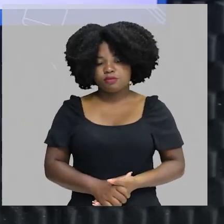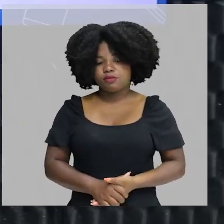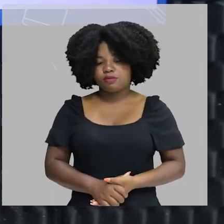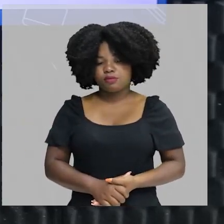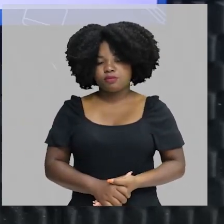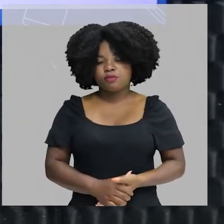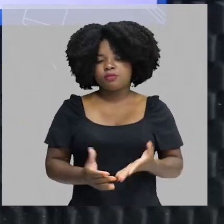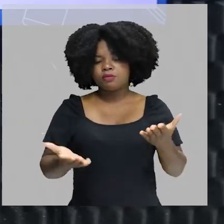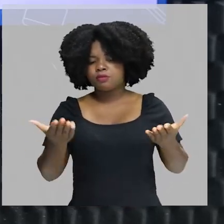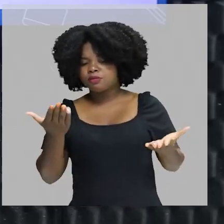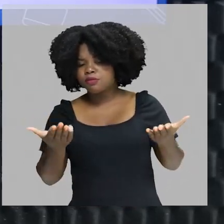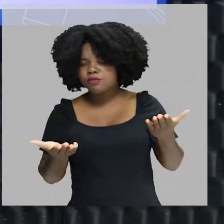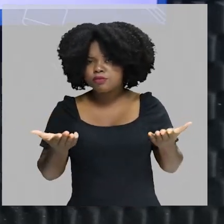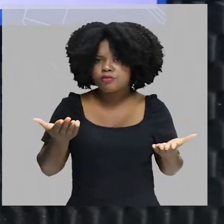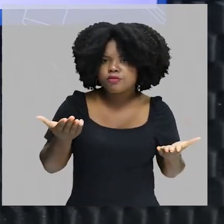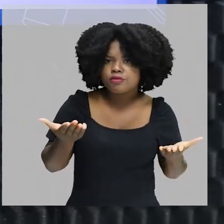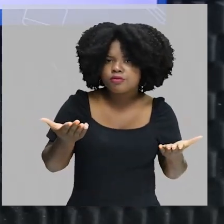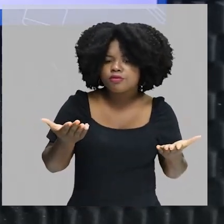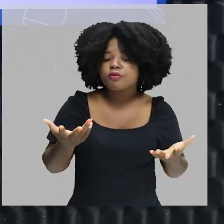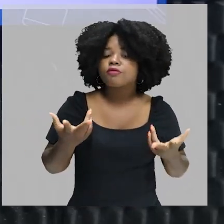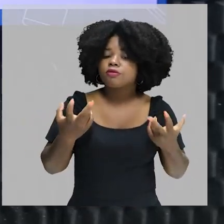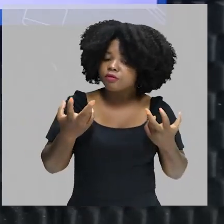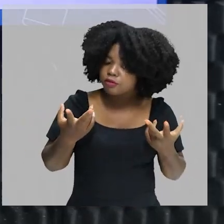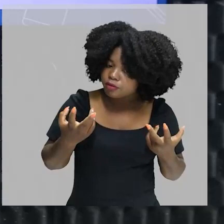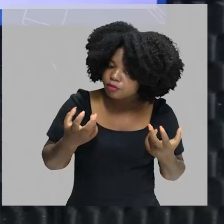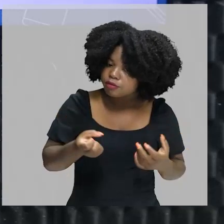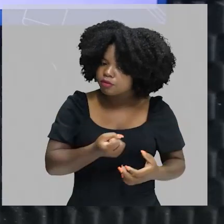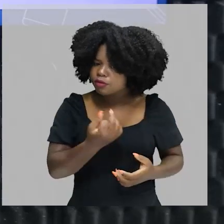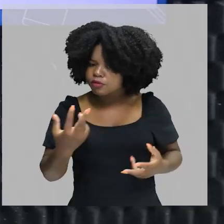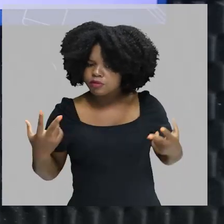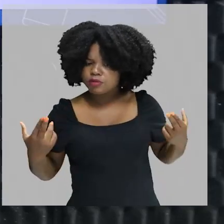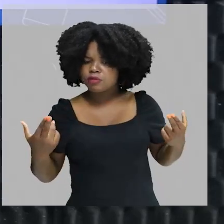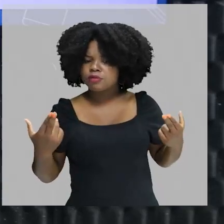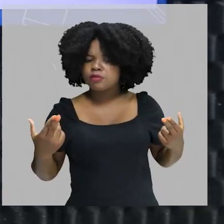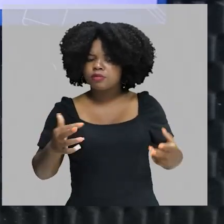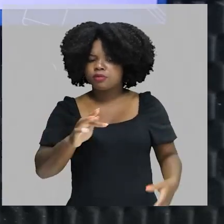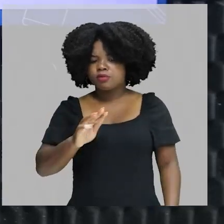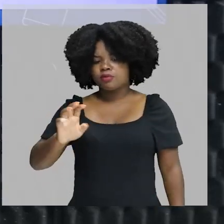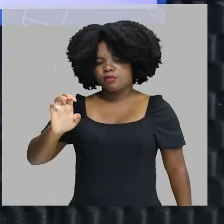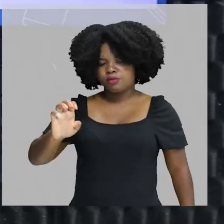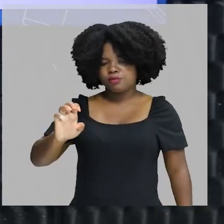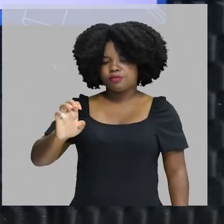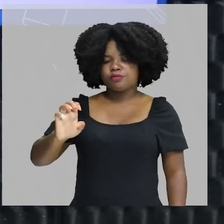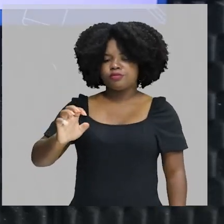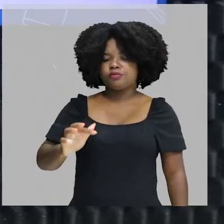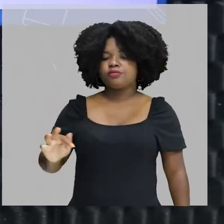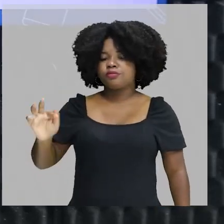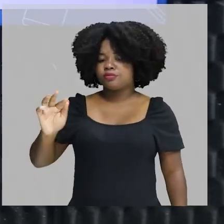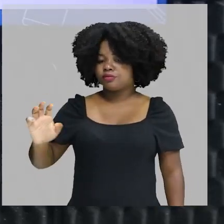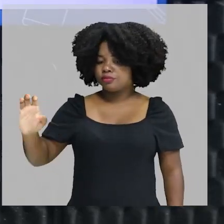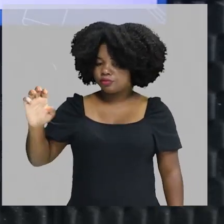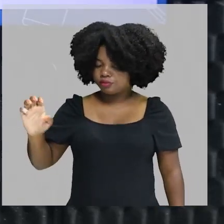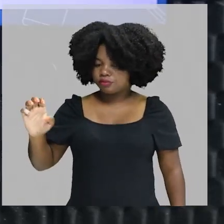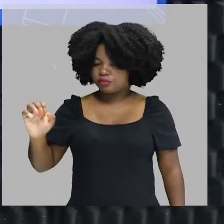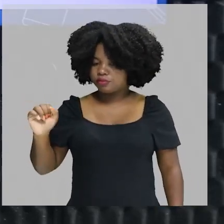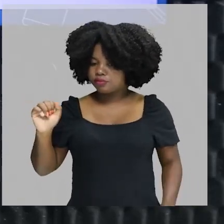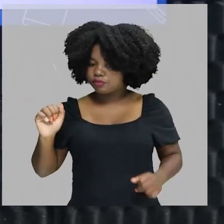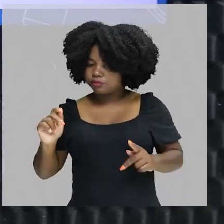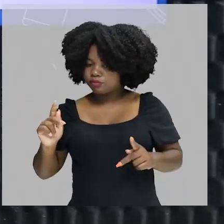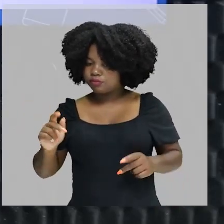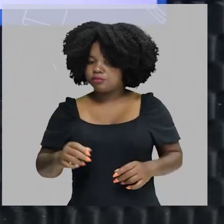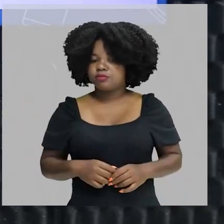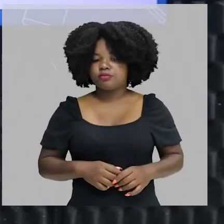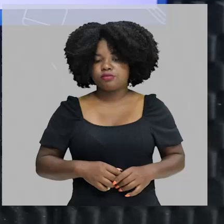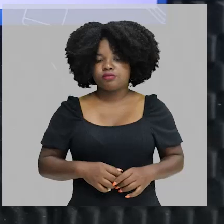está balanceada? Vamos observar aqui, um átomo de ferro, um átomo de ferro, ok?